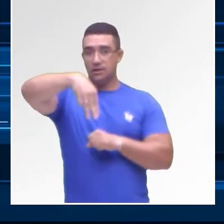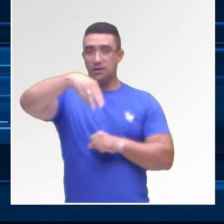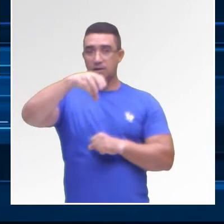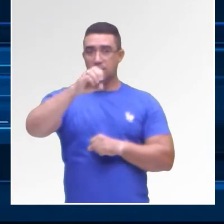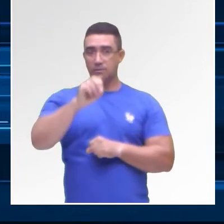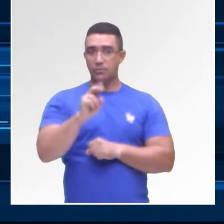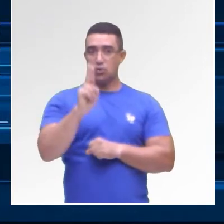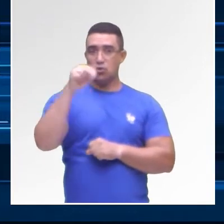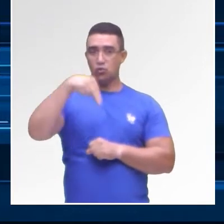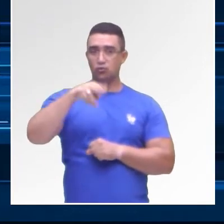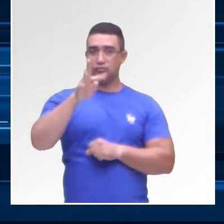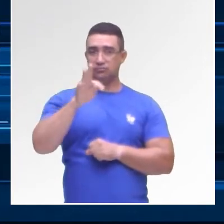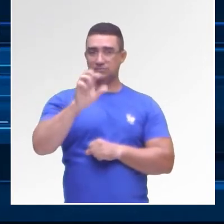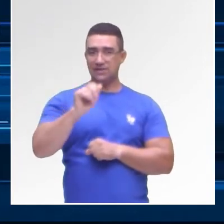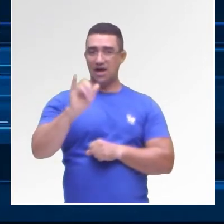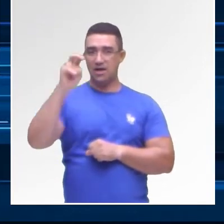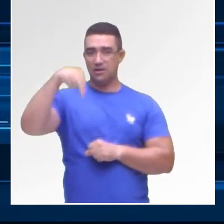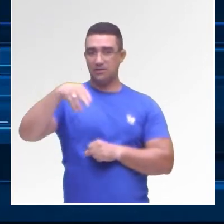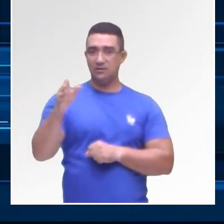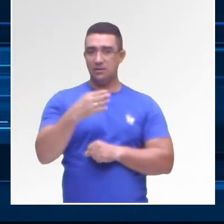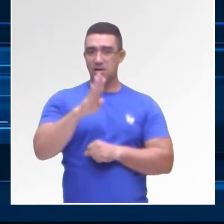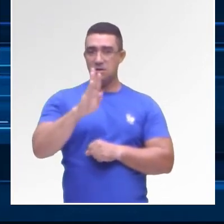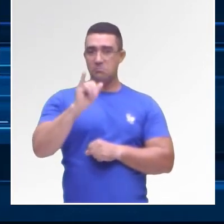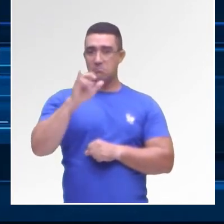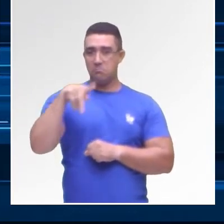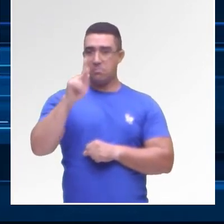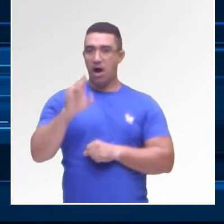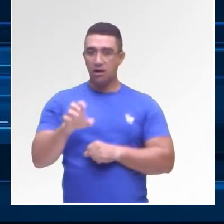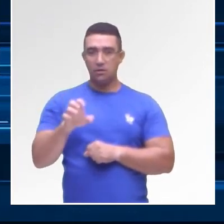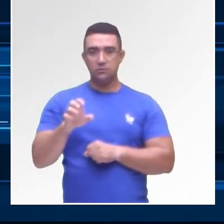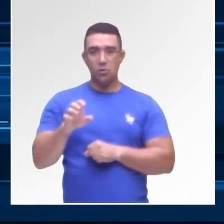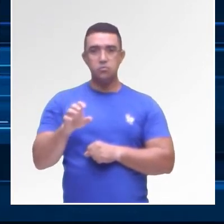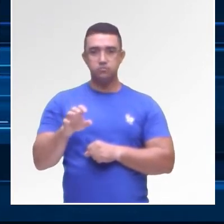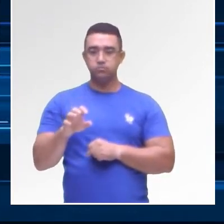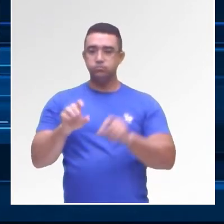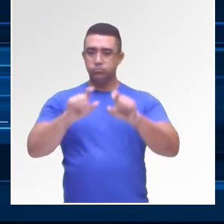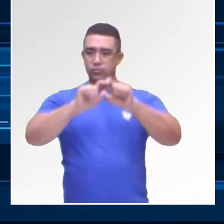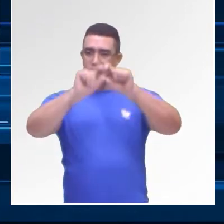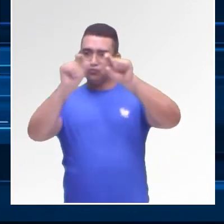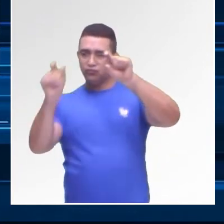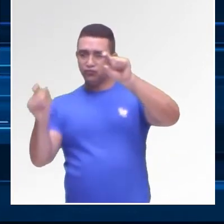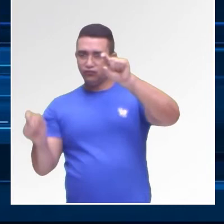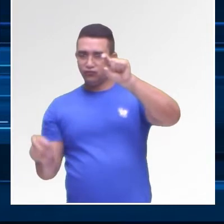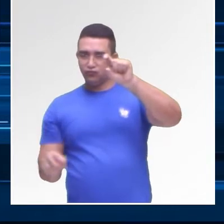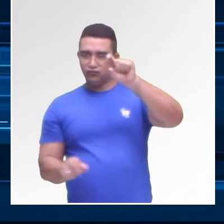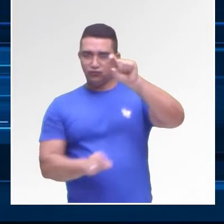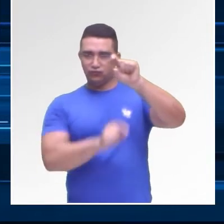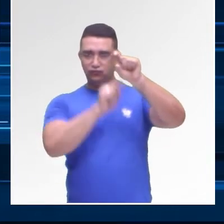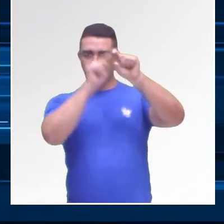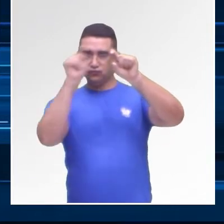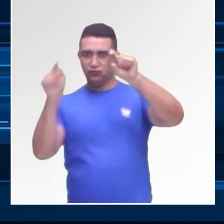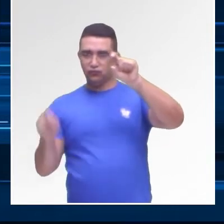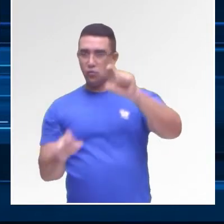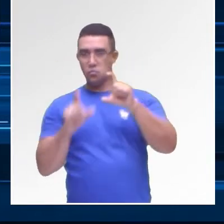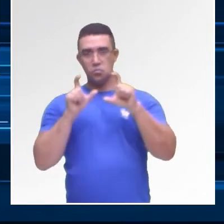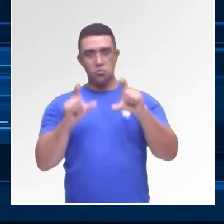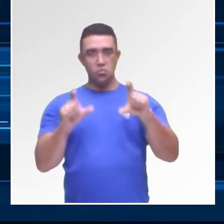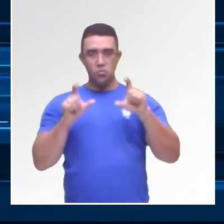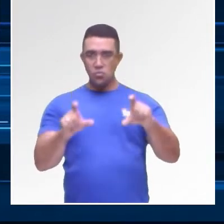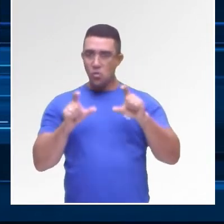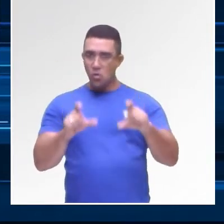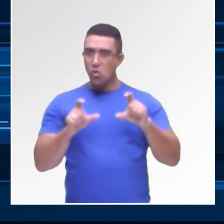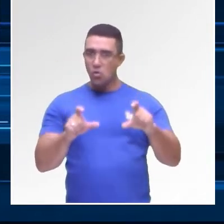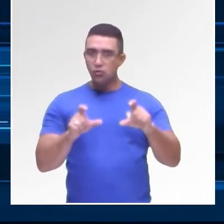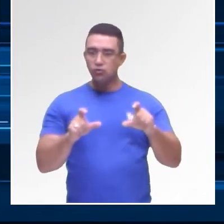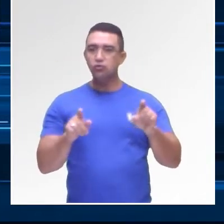reforçada, com pneus bastante calibrosos para aguentar todo tipo de terreno. A maioria